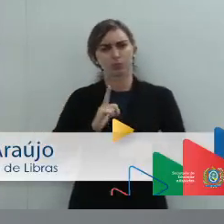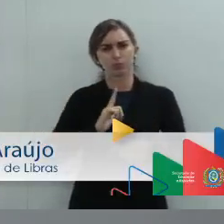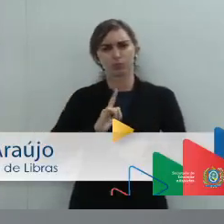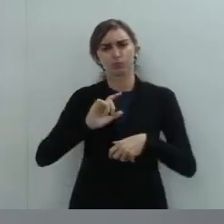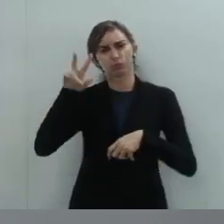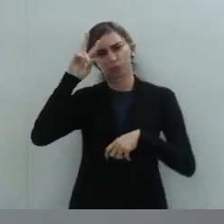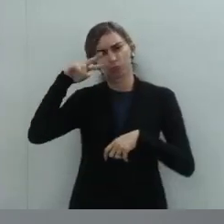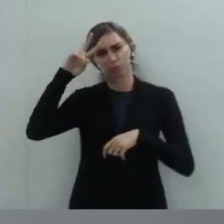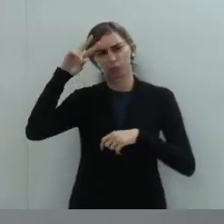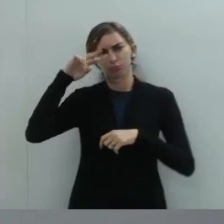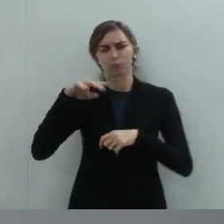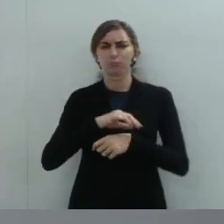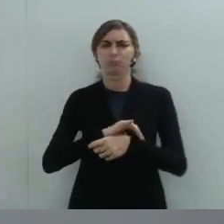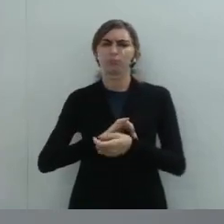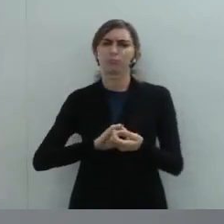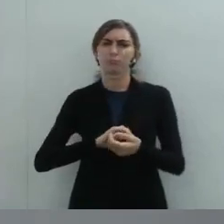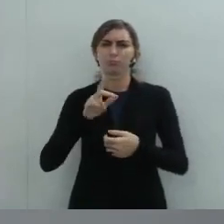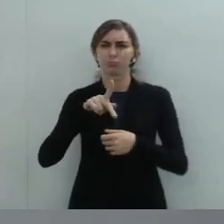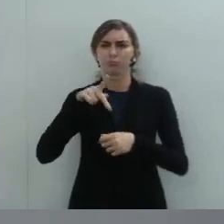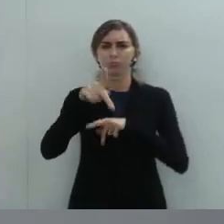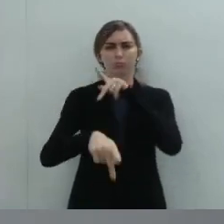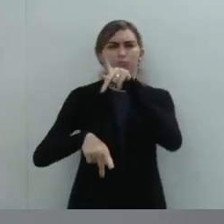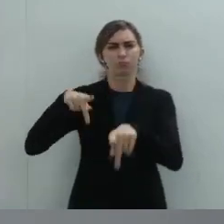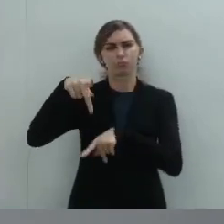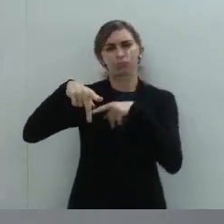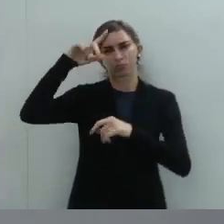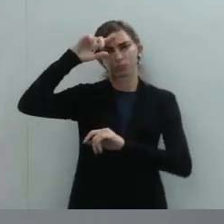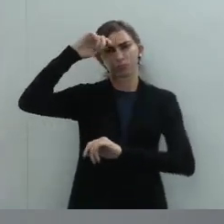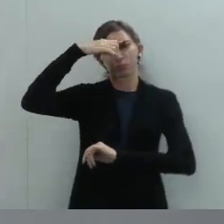ó, história dos povos